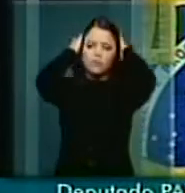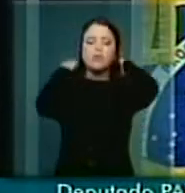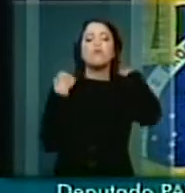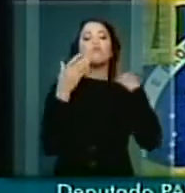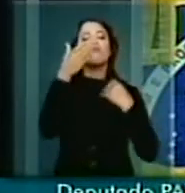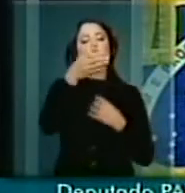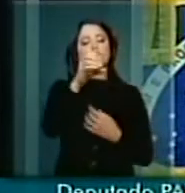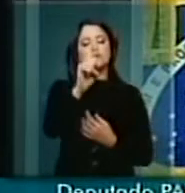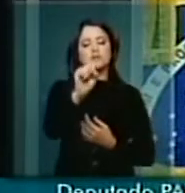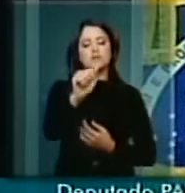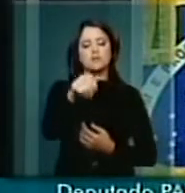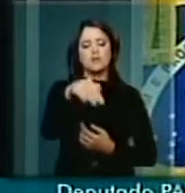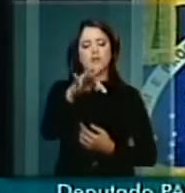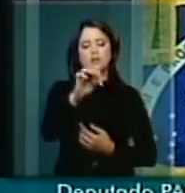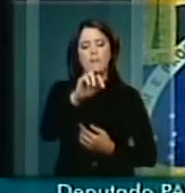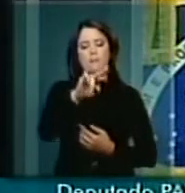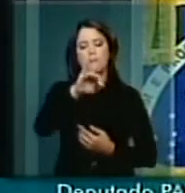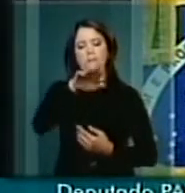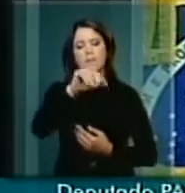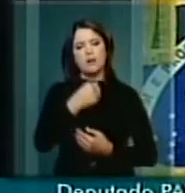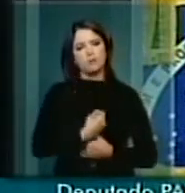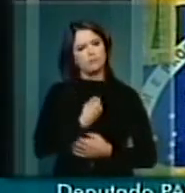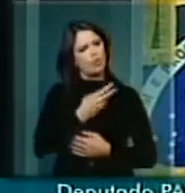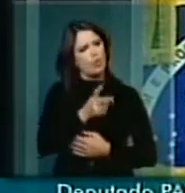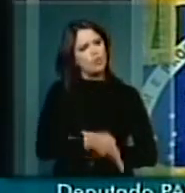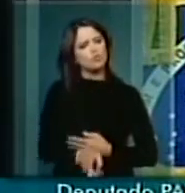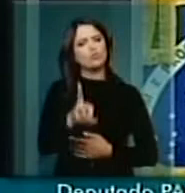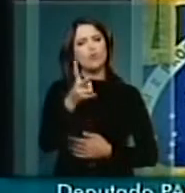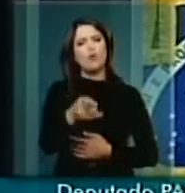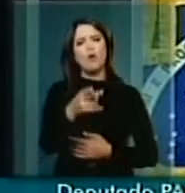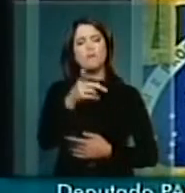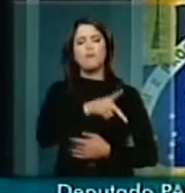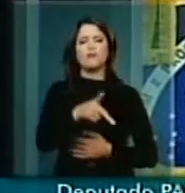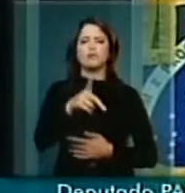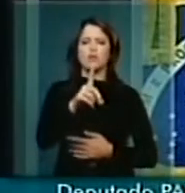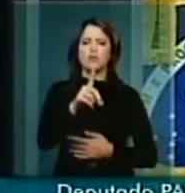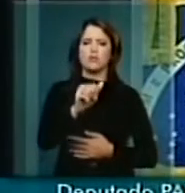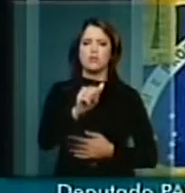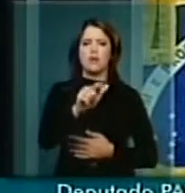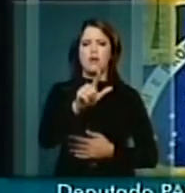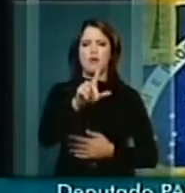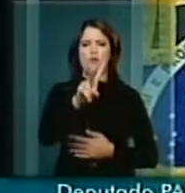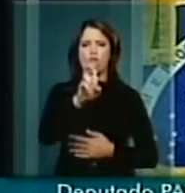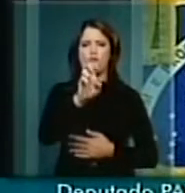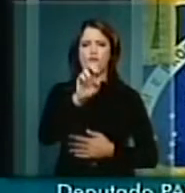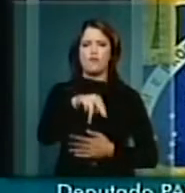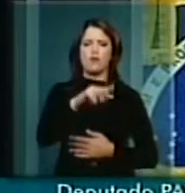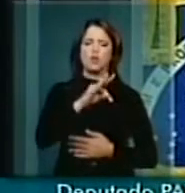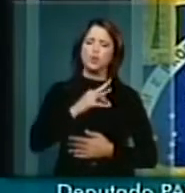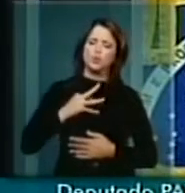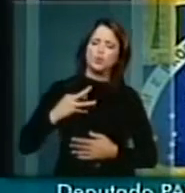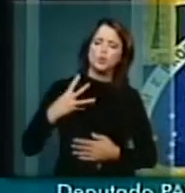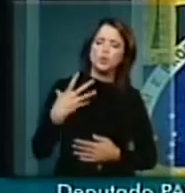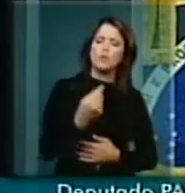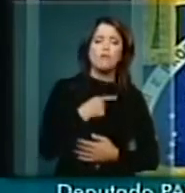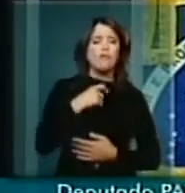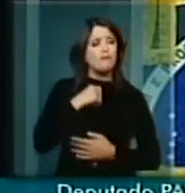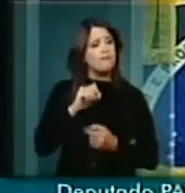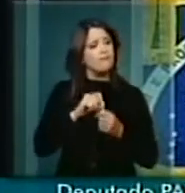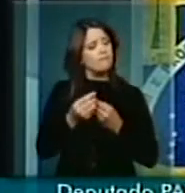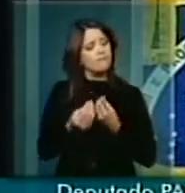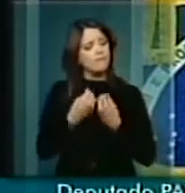Santa Maria, por lá permaneceram, como é o caso do professor Dalvan. E tudo isso nos